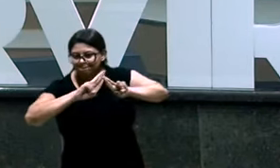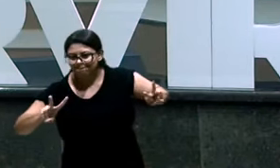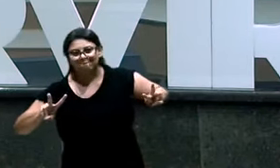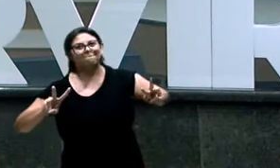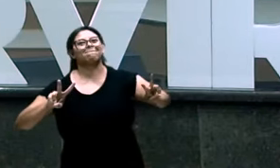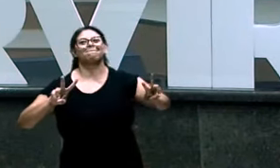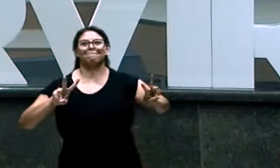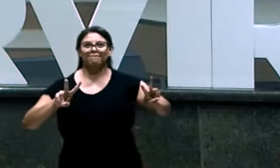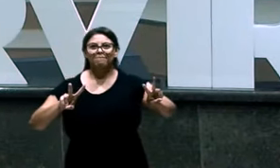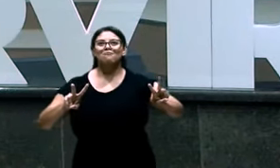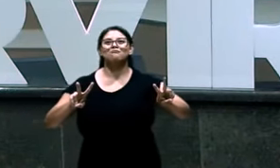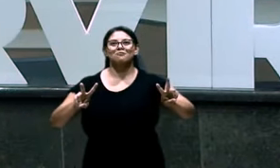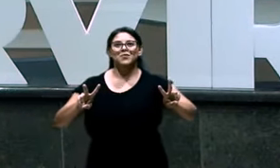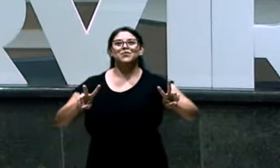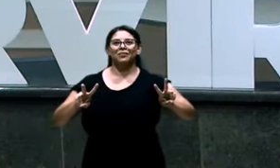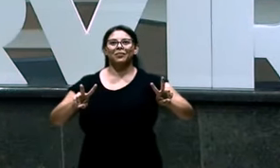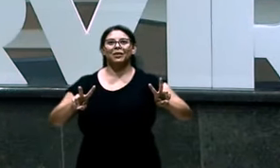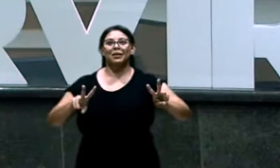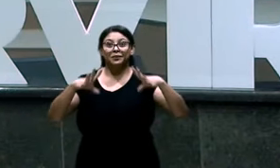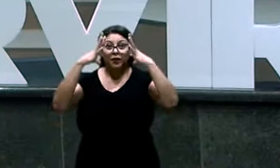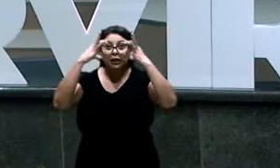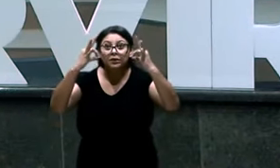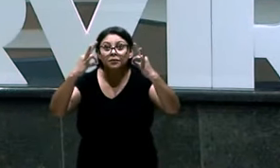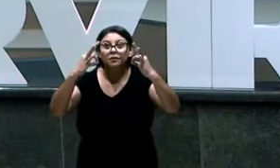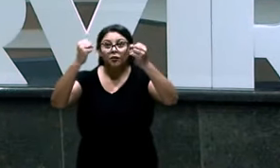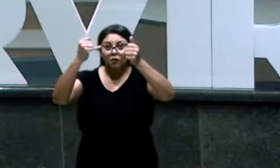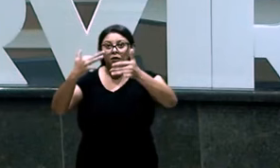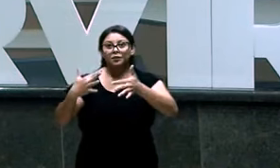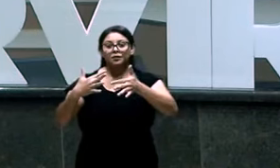Ei, adolescente, essa mesa não te cabe.